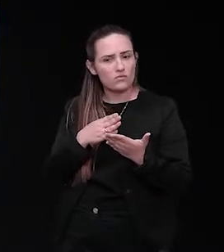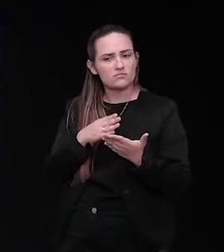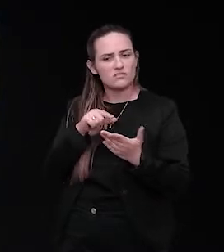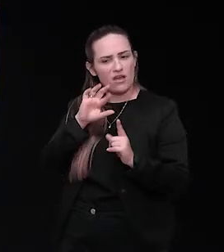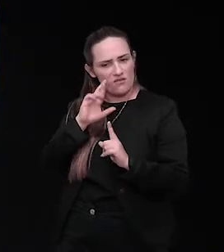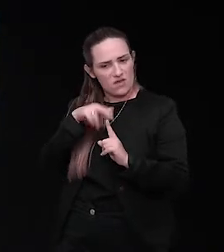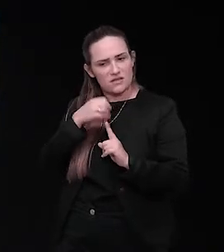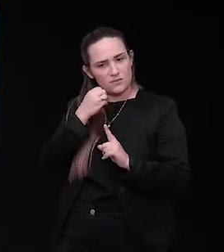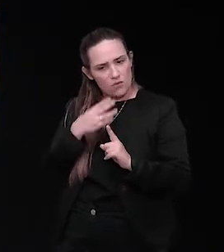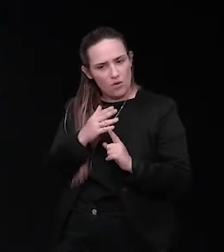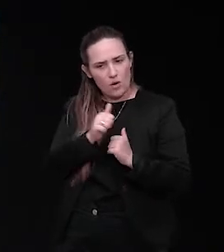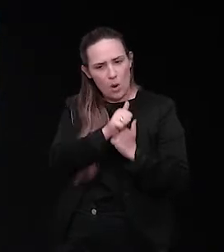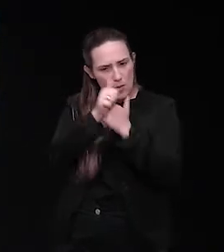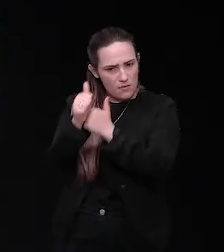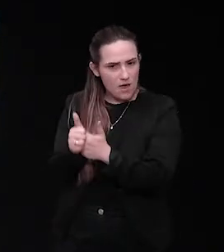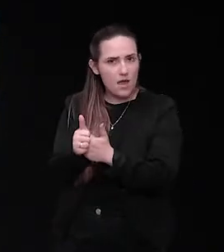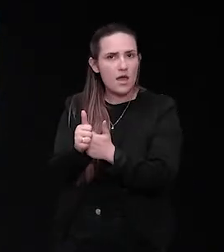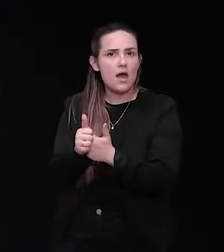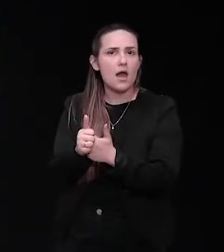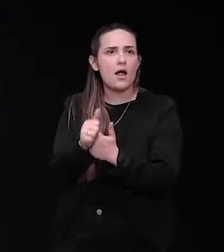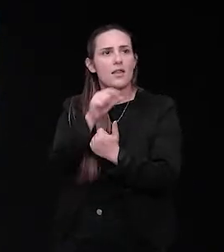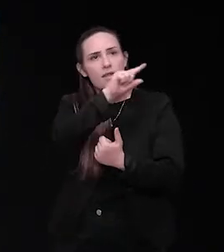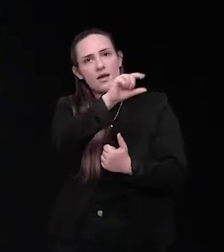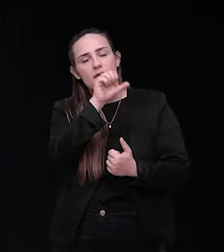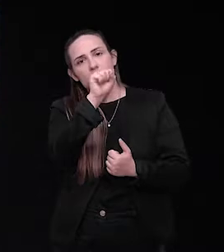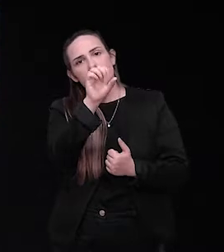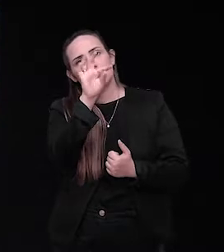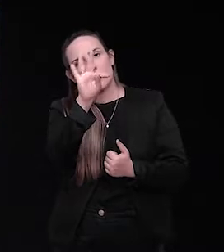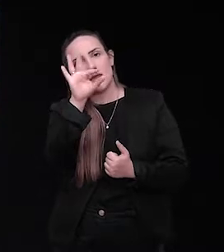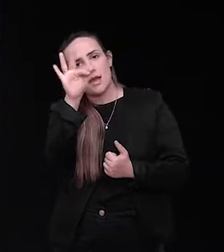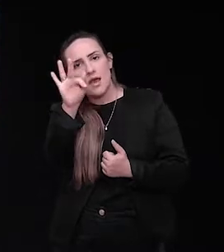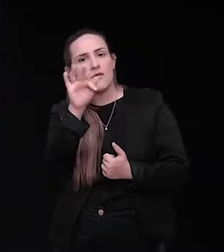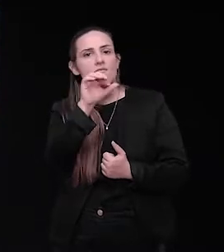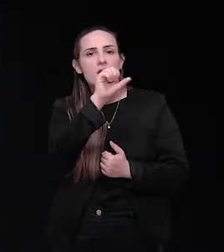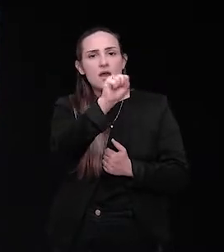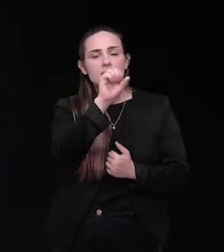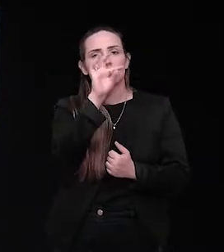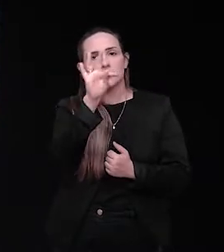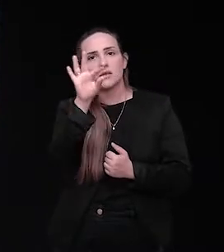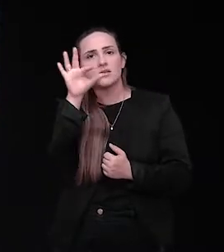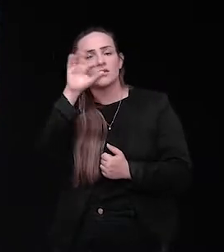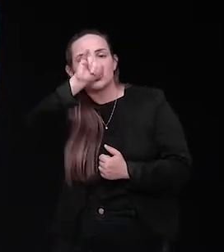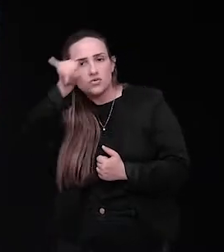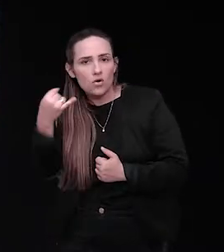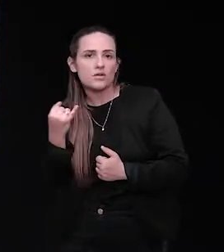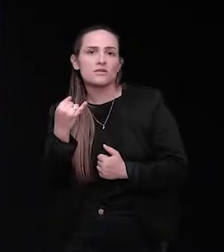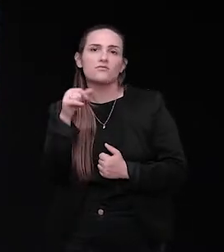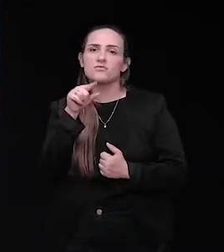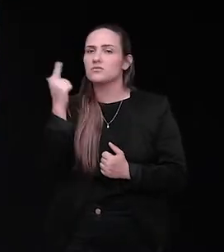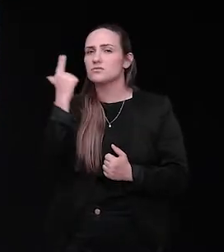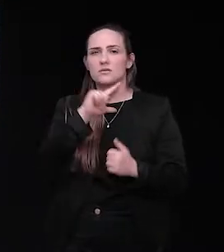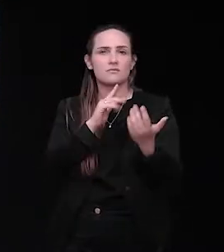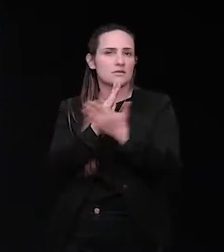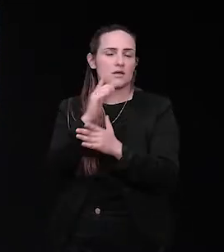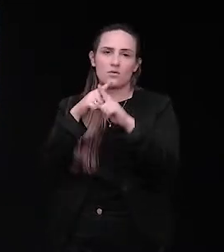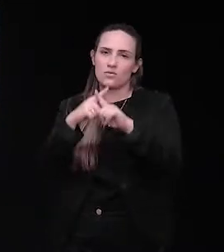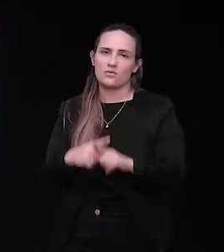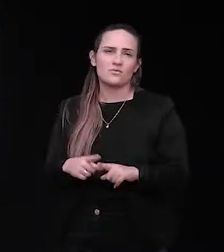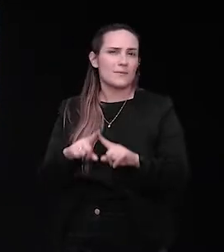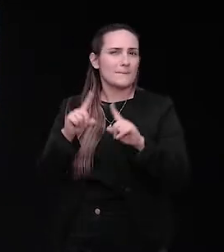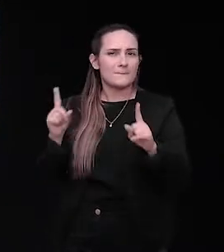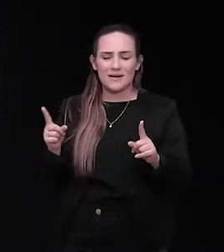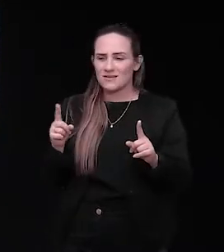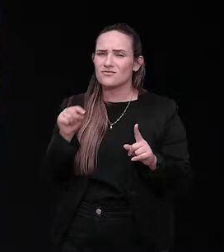bom e velho livro de uma doutrina referencial, acompanhar os informativos do Supremo Tribunal Federal, do Superior Tribunal de